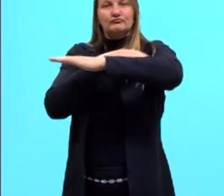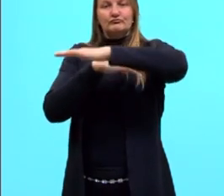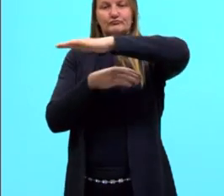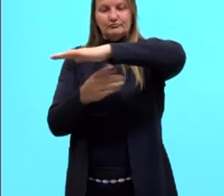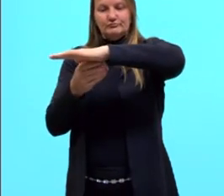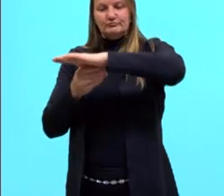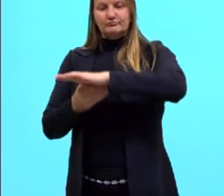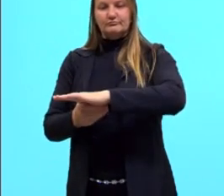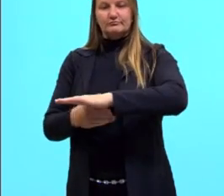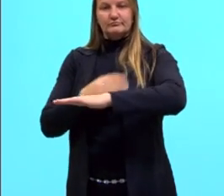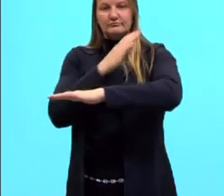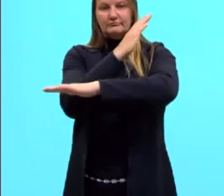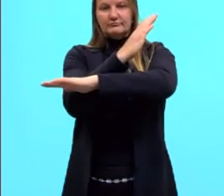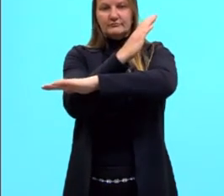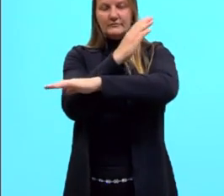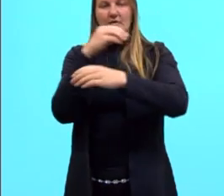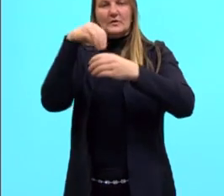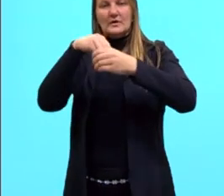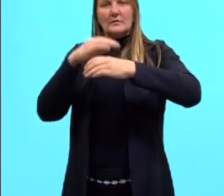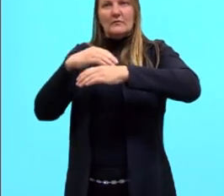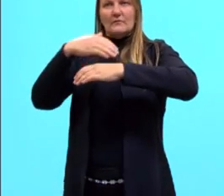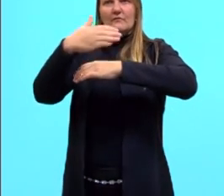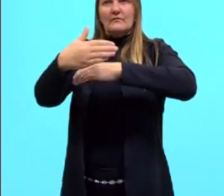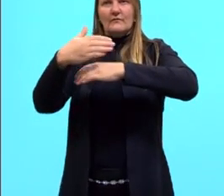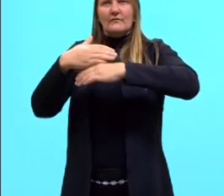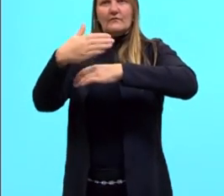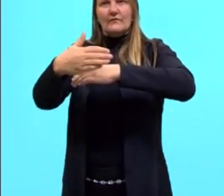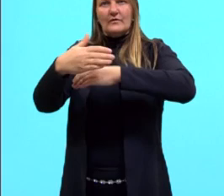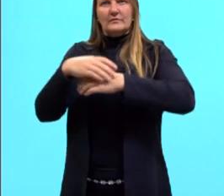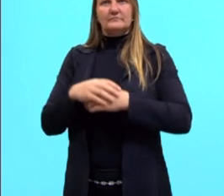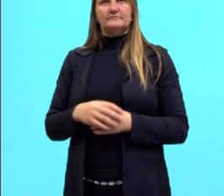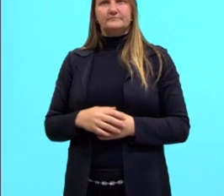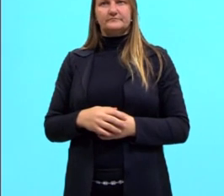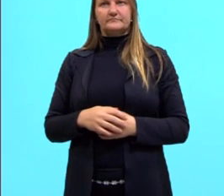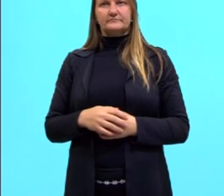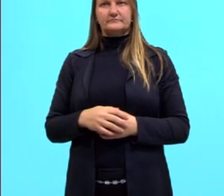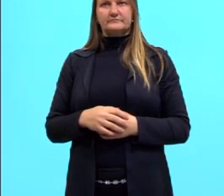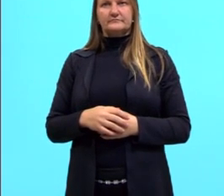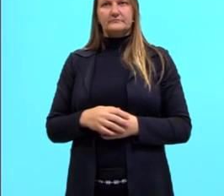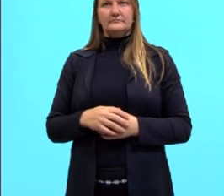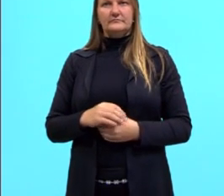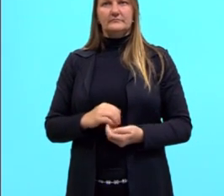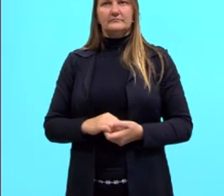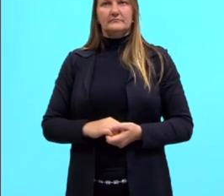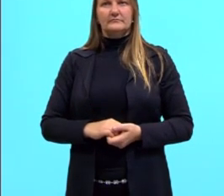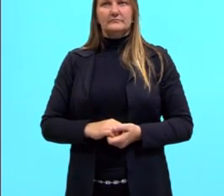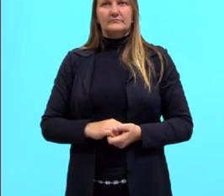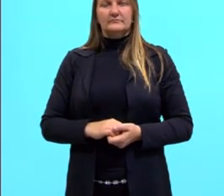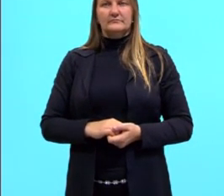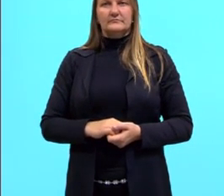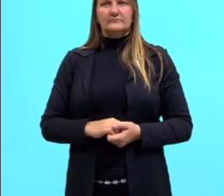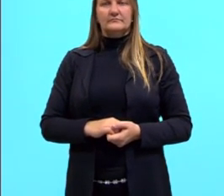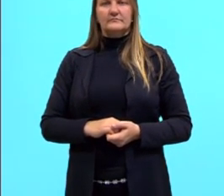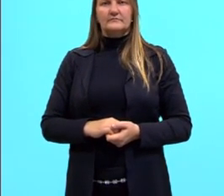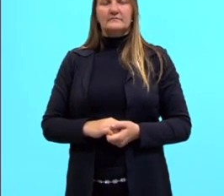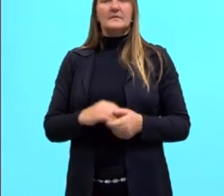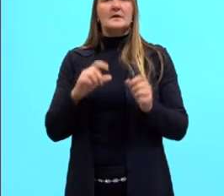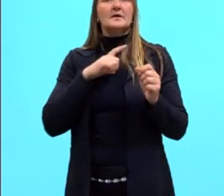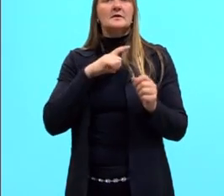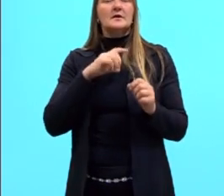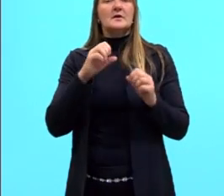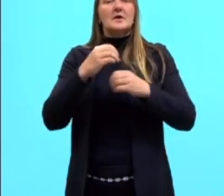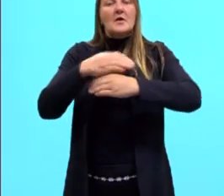retas externos são os ângulos que estão fora das paralelas o alternos